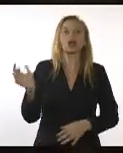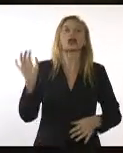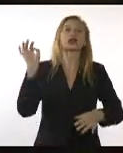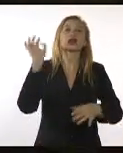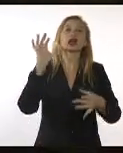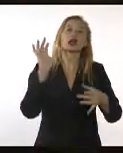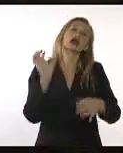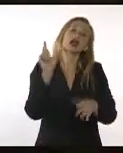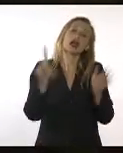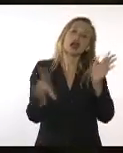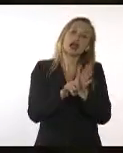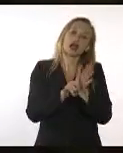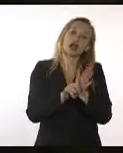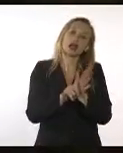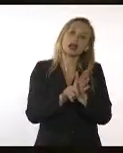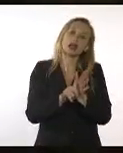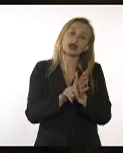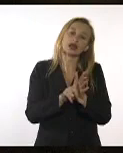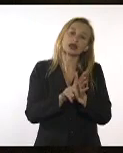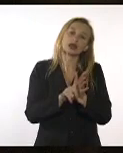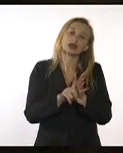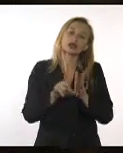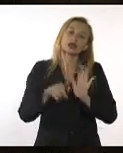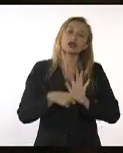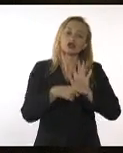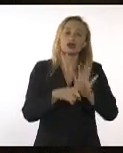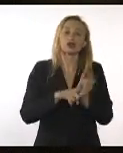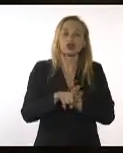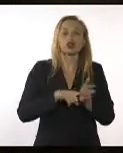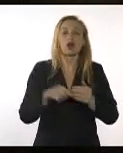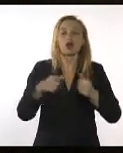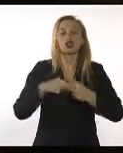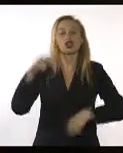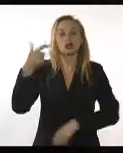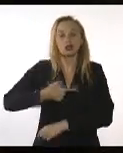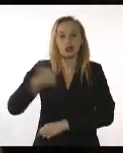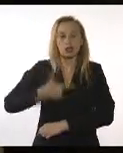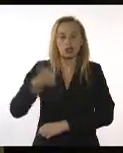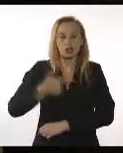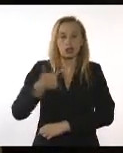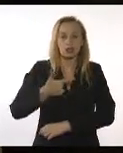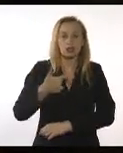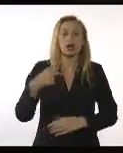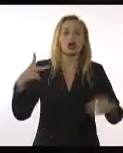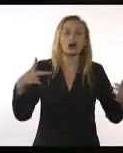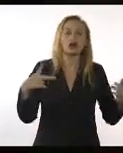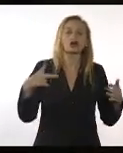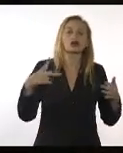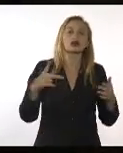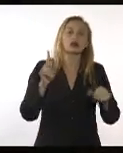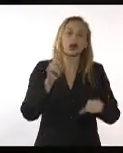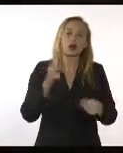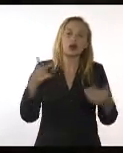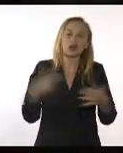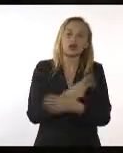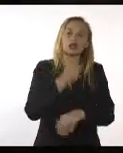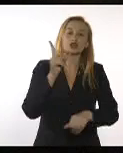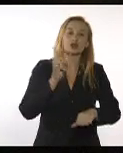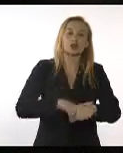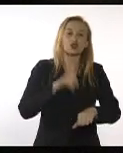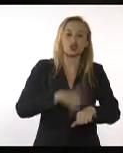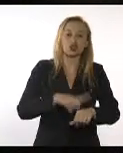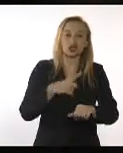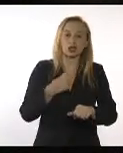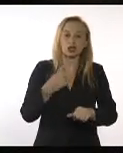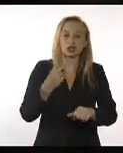do Regime de Recuperação Fiscal. Artigo 2º. Esta lei entra em vigor na data de sua publicação e